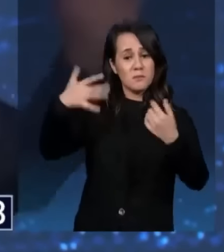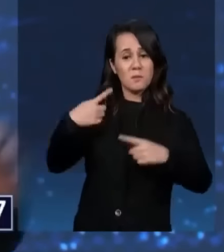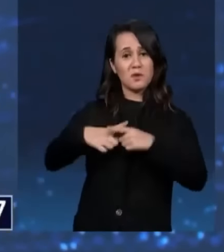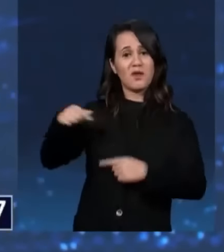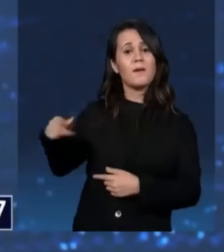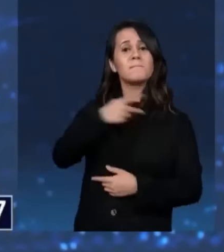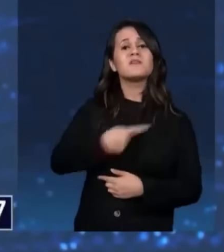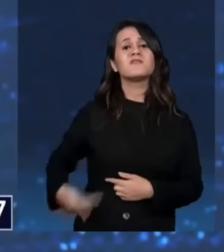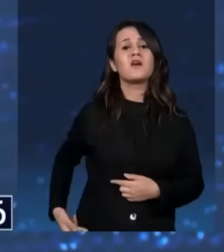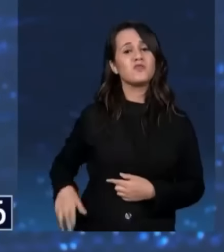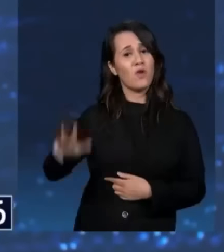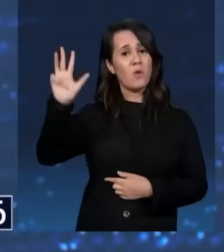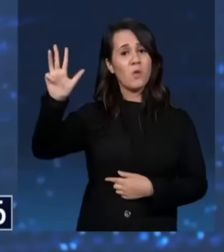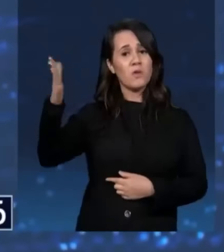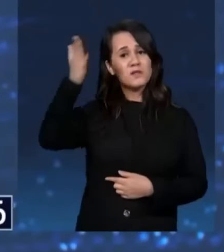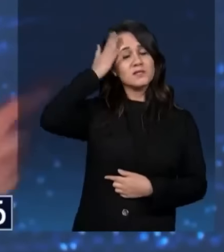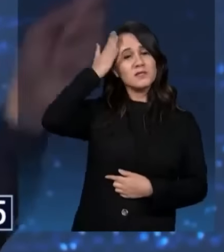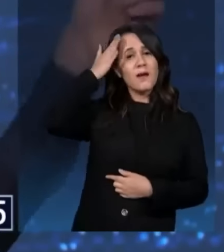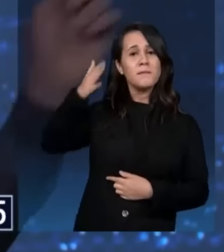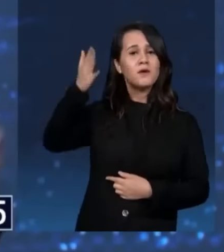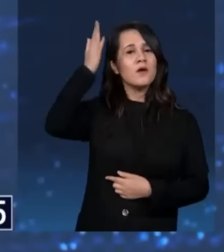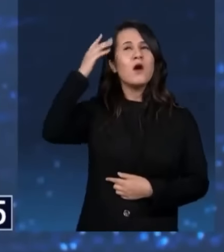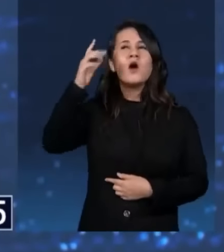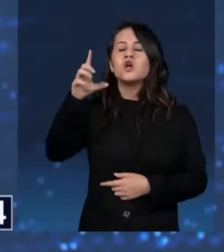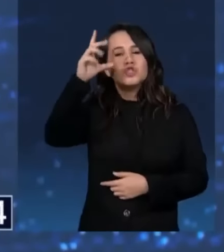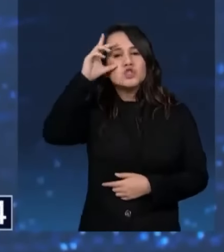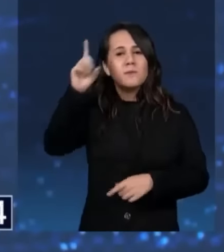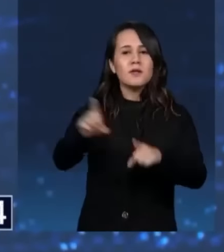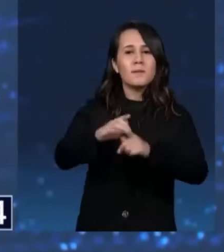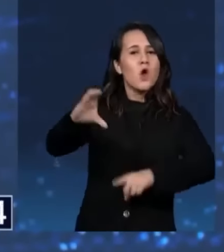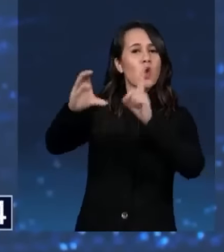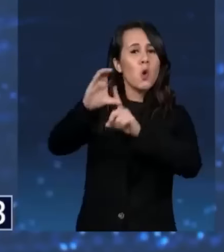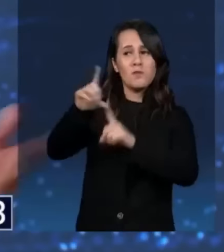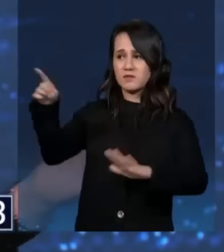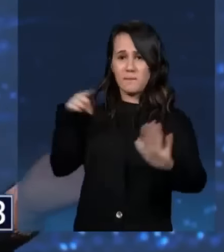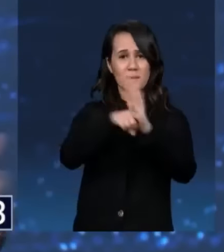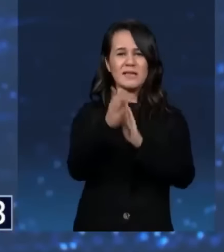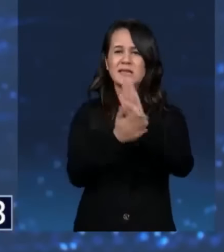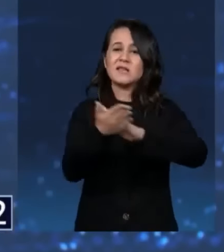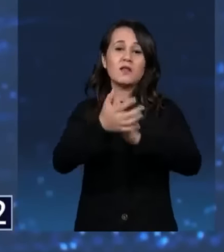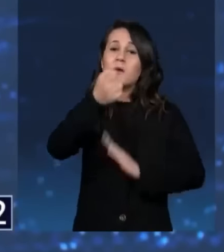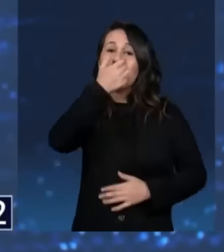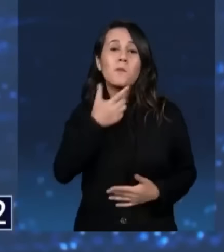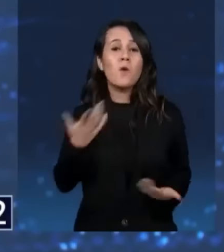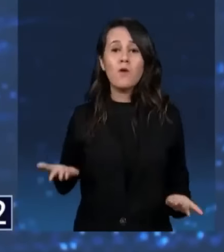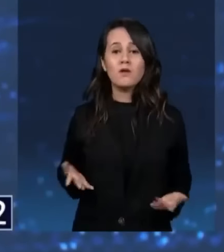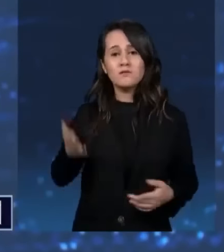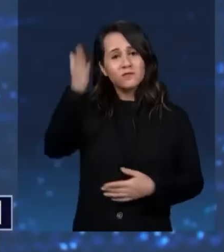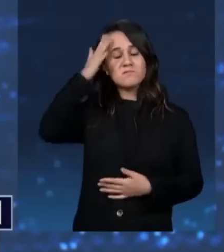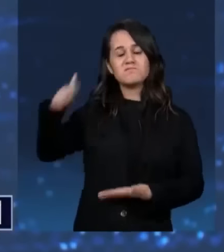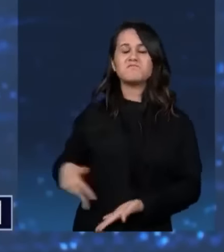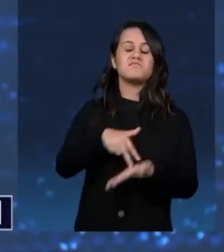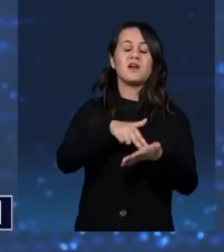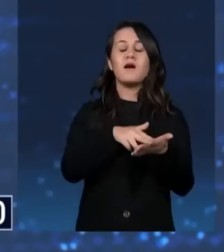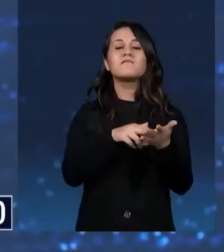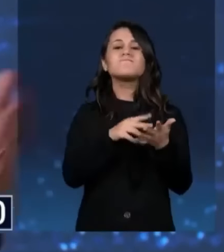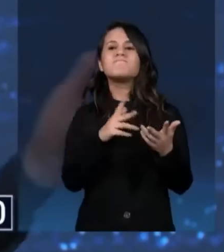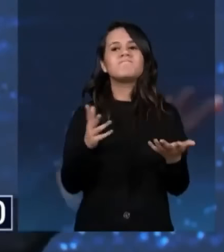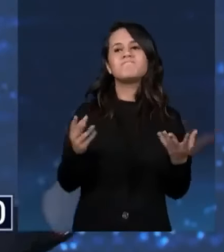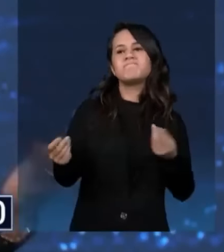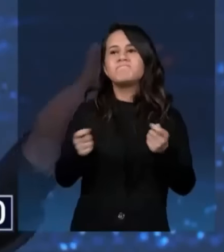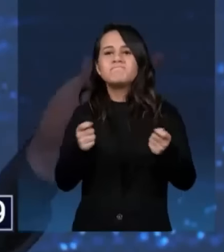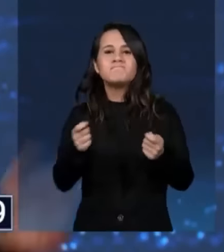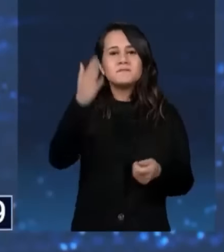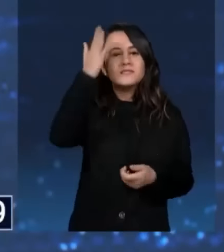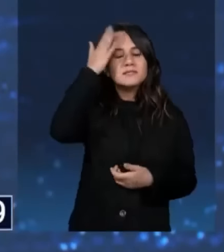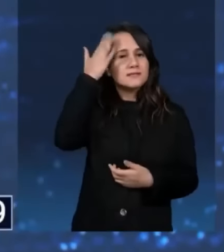você que é para-choque de comunista você tá aqui você não vai direcionar nenhuma pergunta pro bolos você que tá aqui um candidato fantoche Você sabe né que você é uma